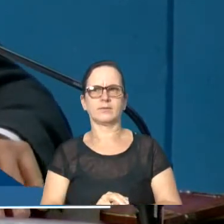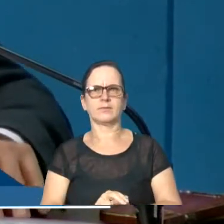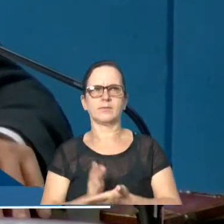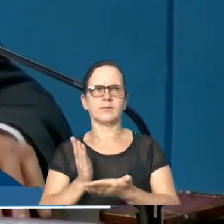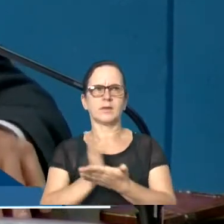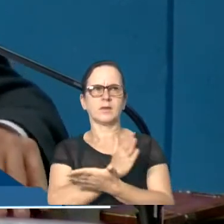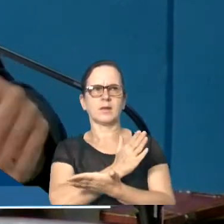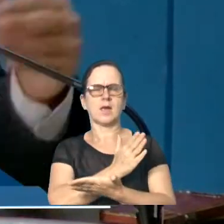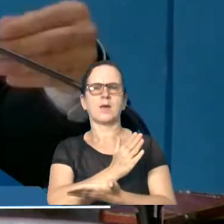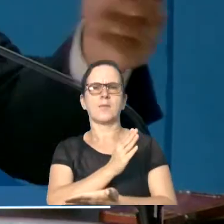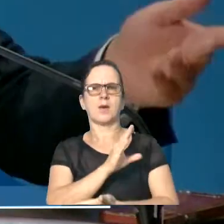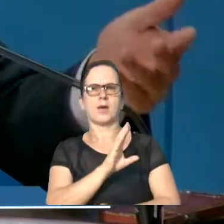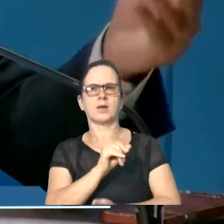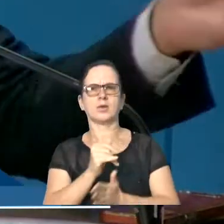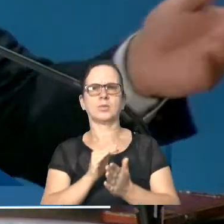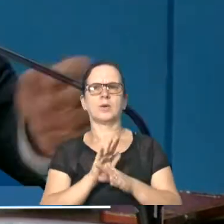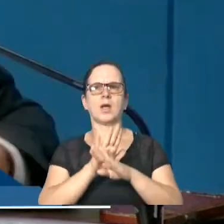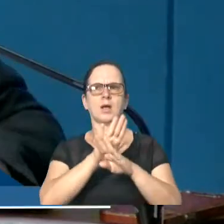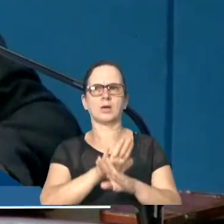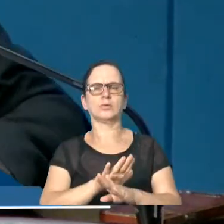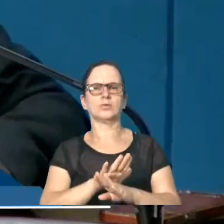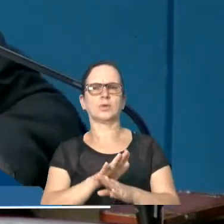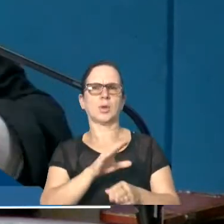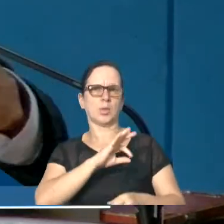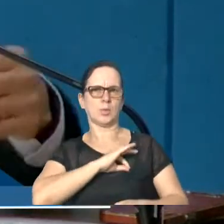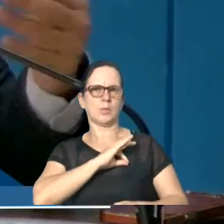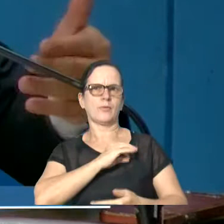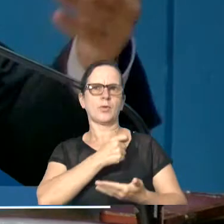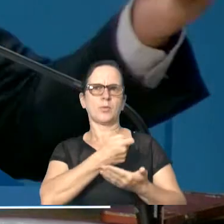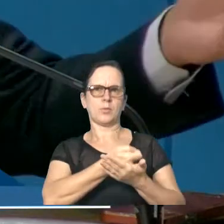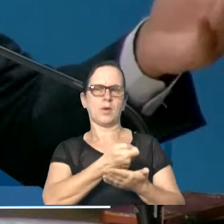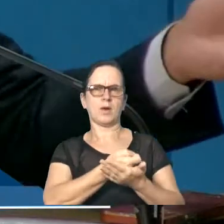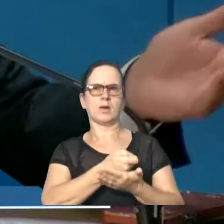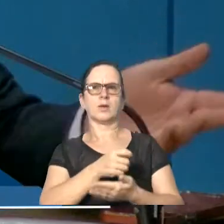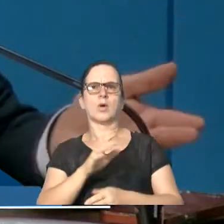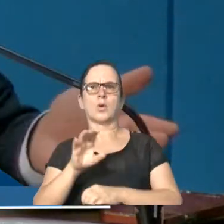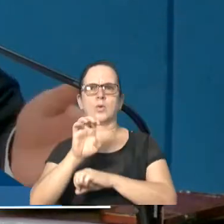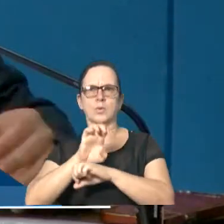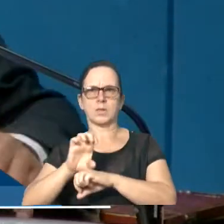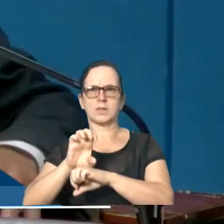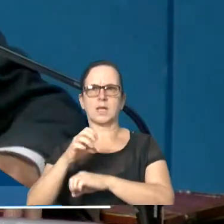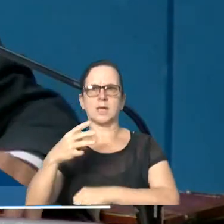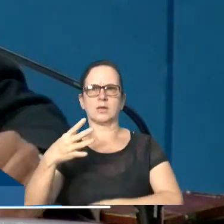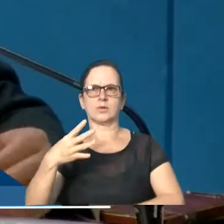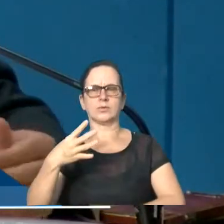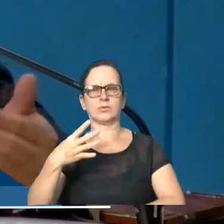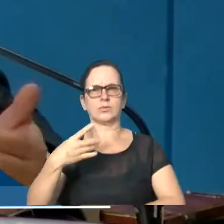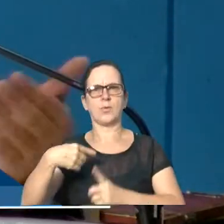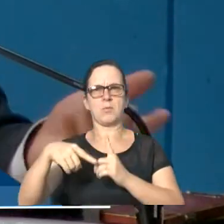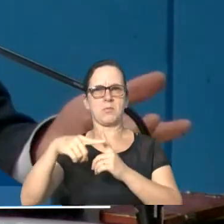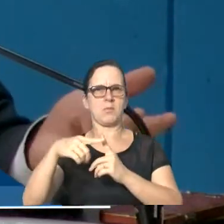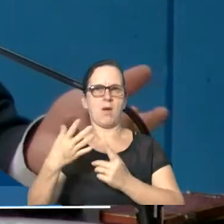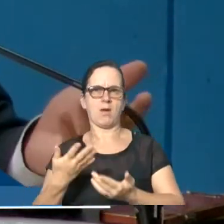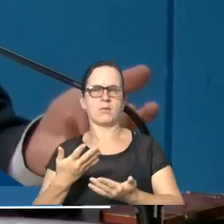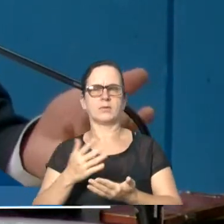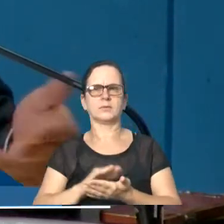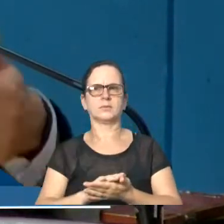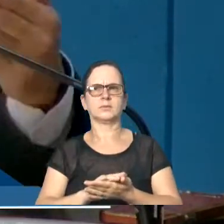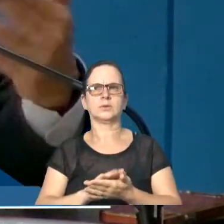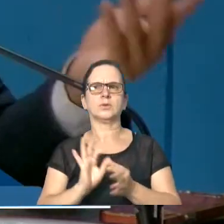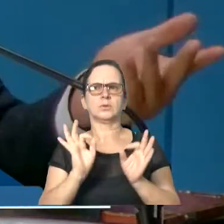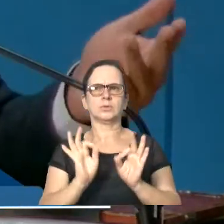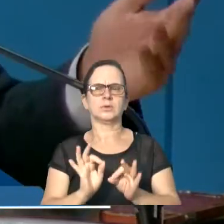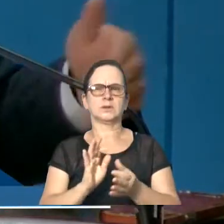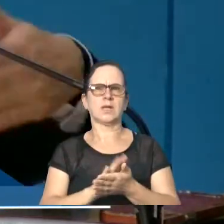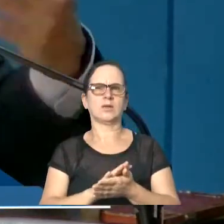de composição desse recurso dada pela Prefeitura. O Estado hoje arca com a parcela maior. o que seria justo seria,